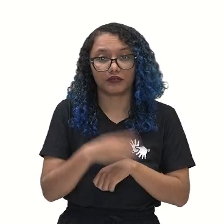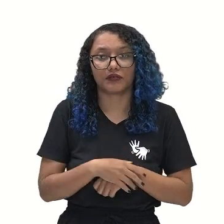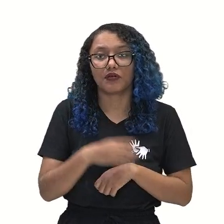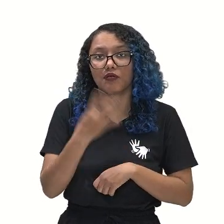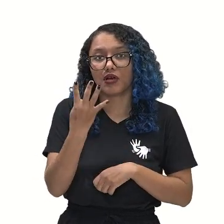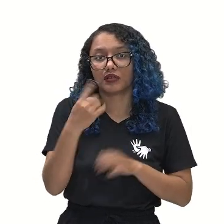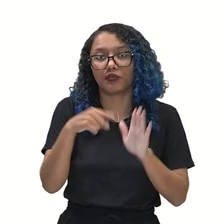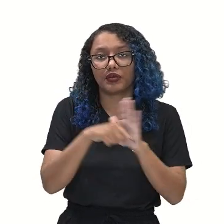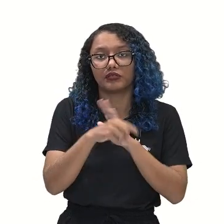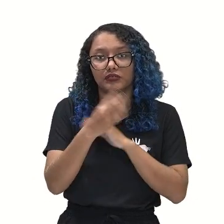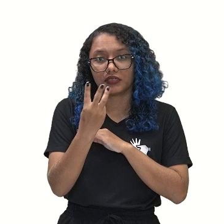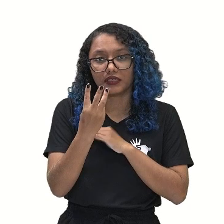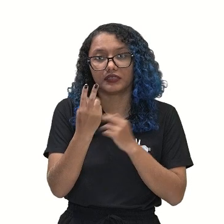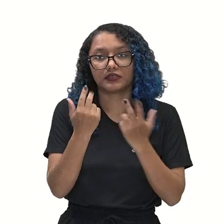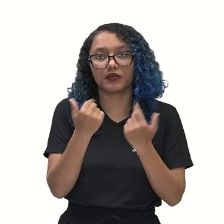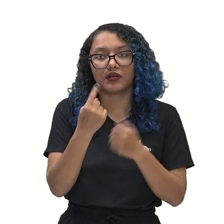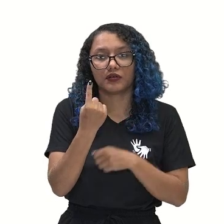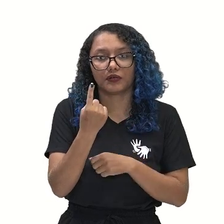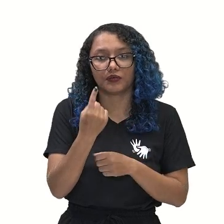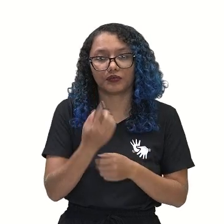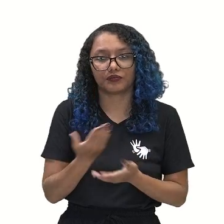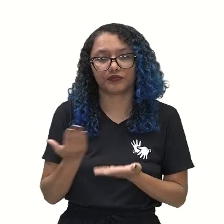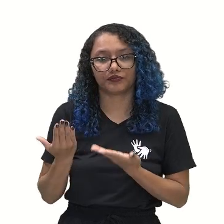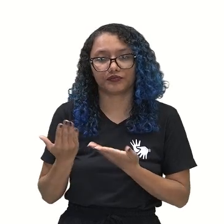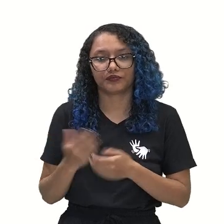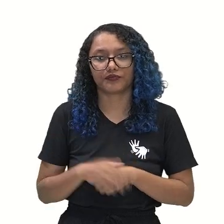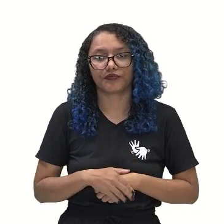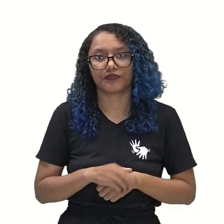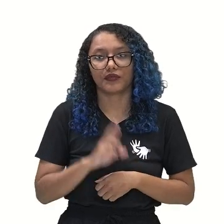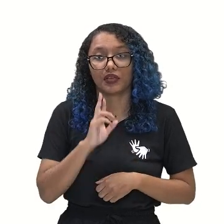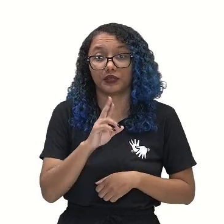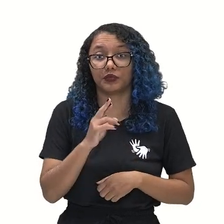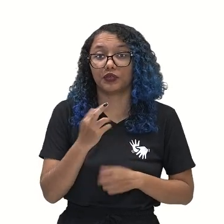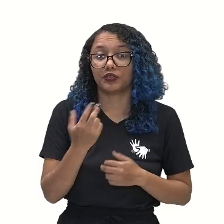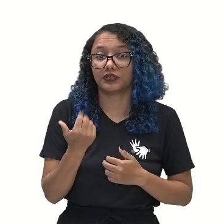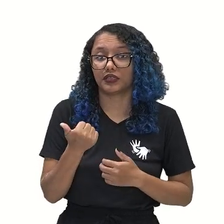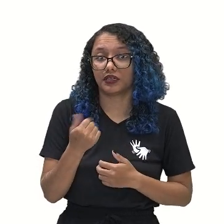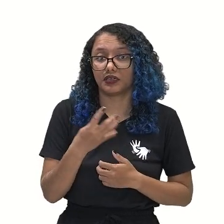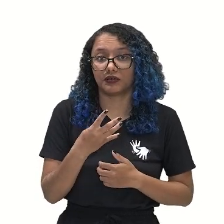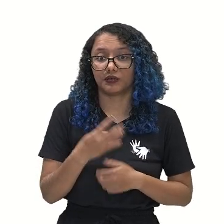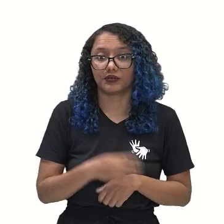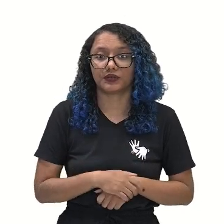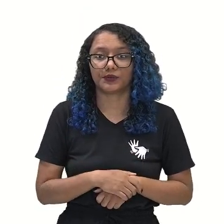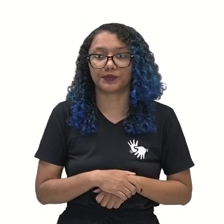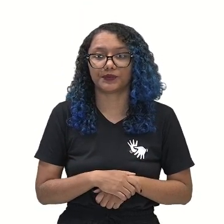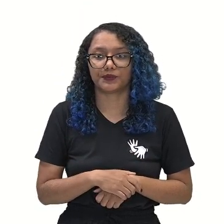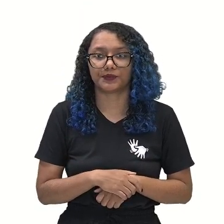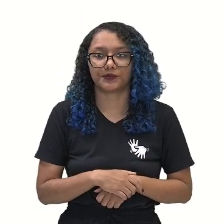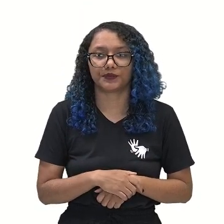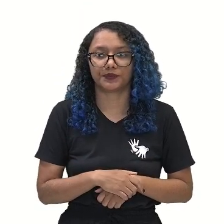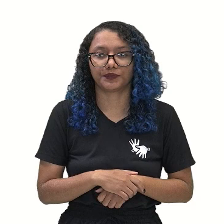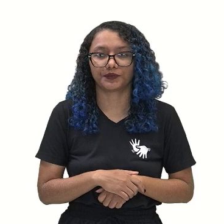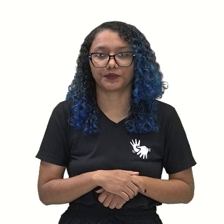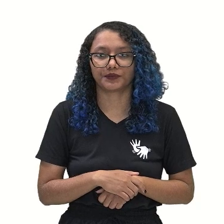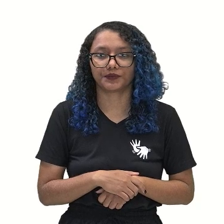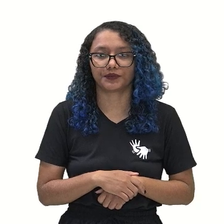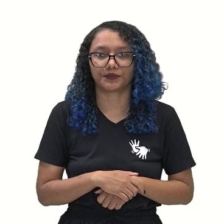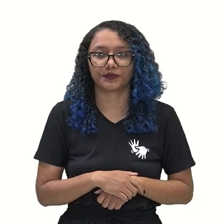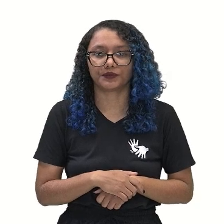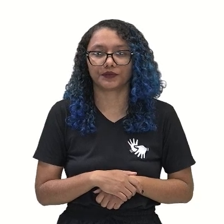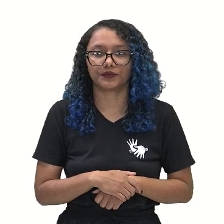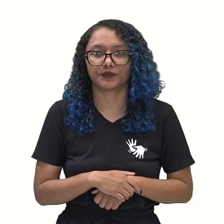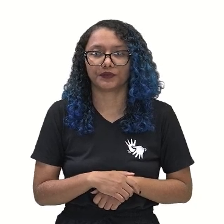4, tiro 3, fica 1. Ficou igual a 14. Muito bem. Olha só, já